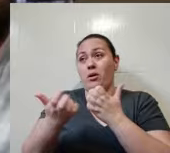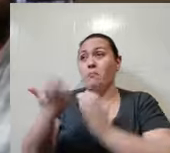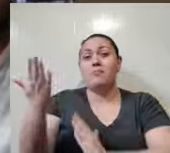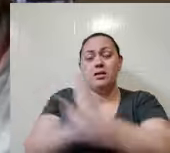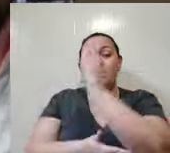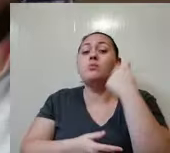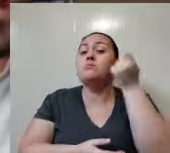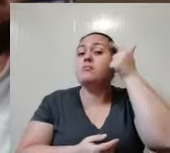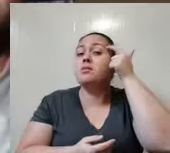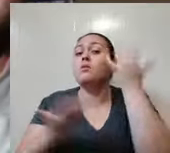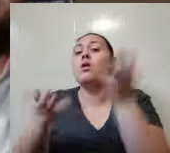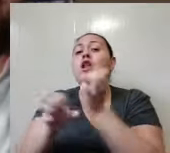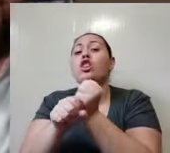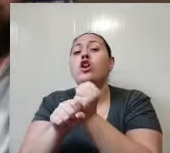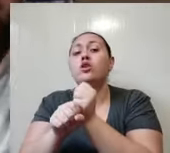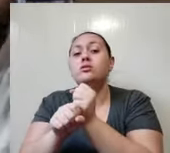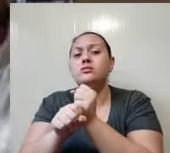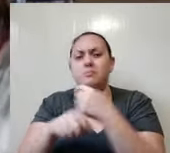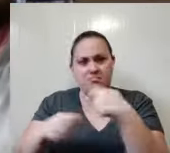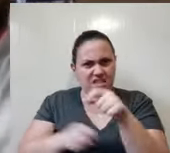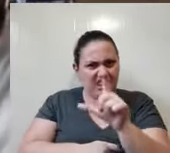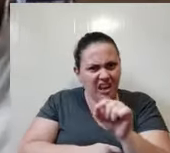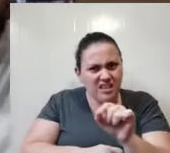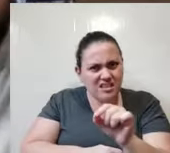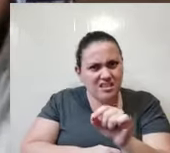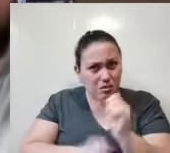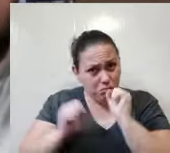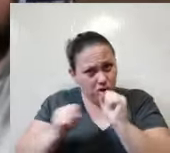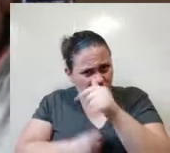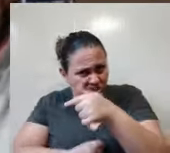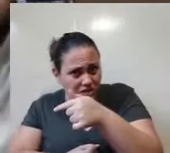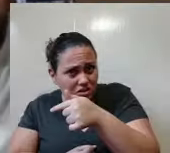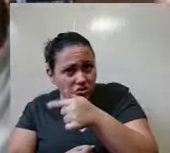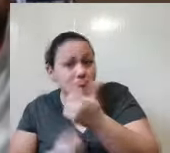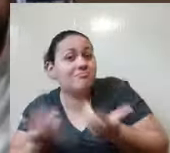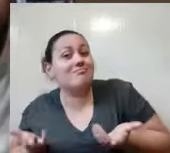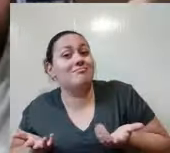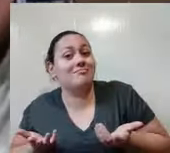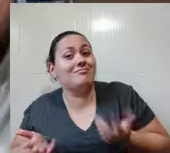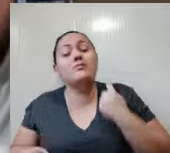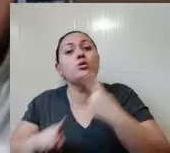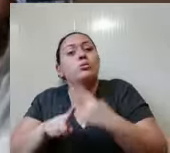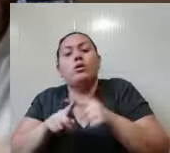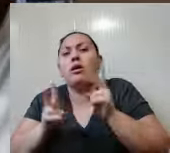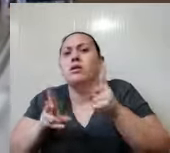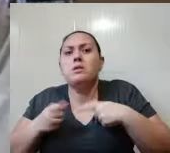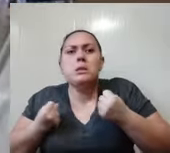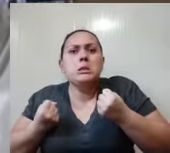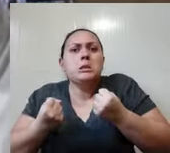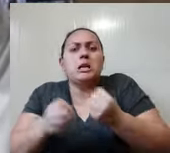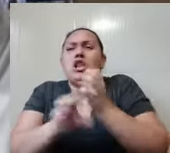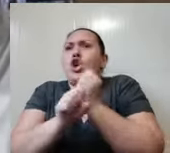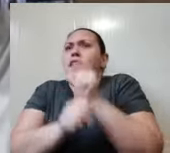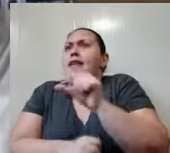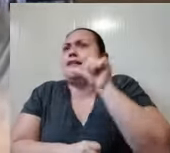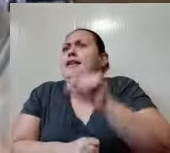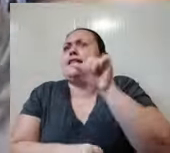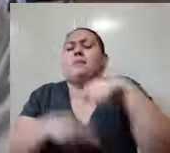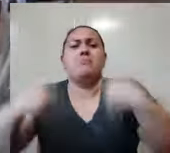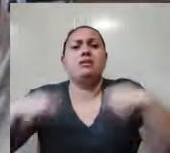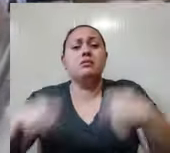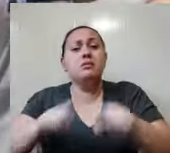passar na prova, na cadeira da faculdade, eu tenho que pensar qual a nota que eu preciso. Será que precisa ser 10? Pode ser 7.